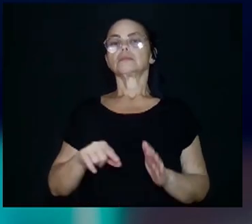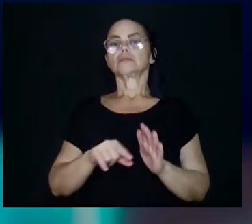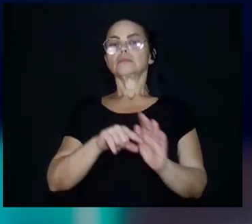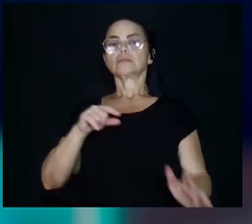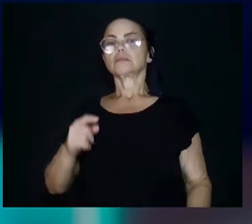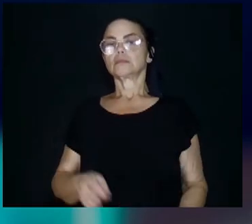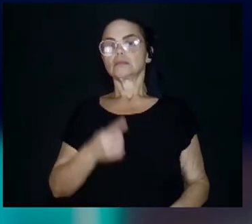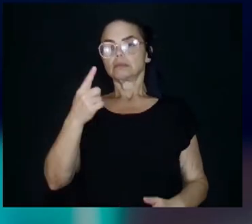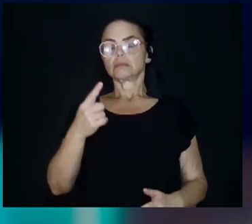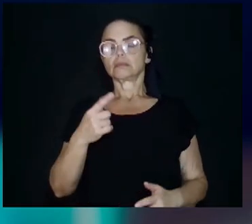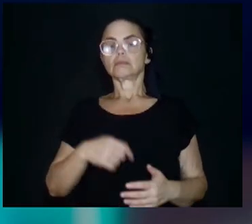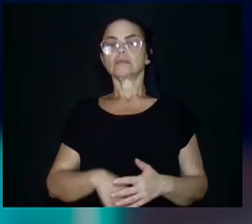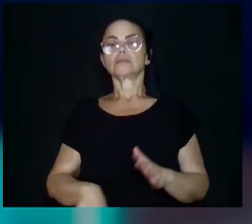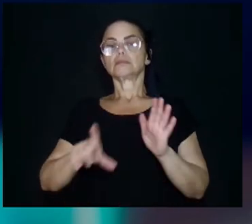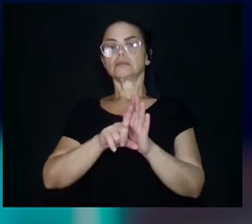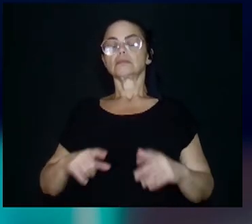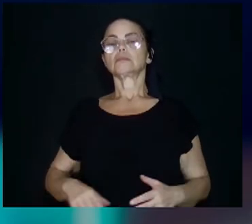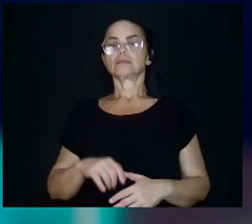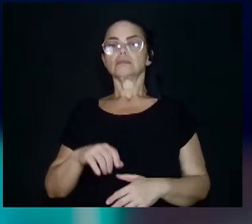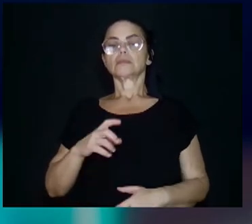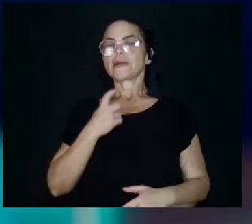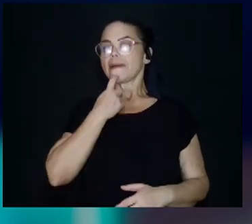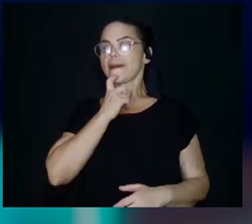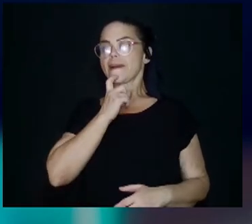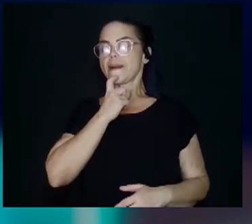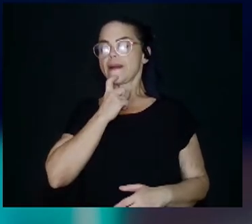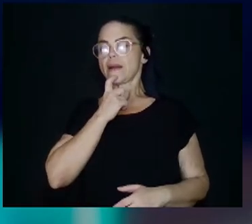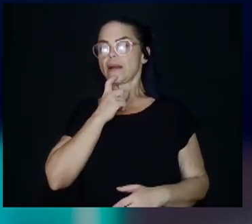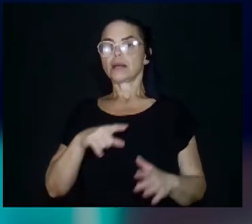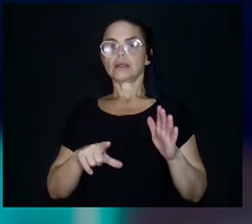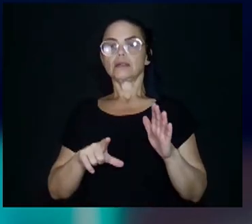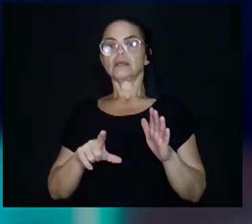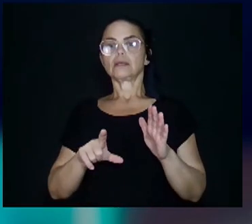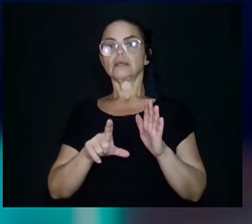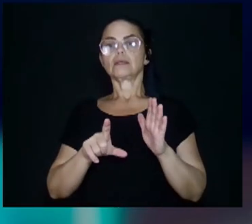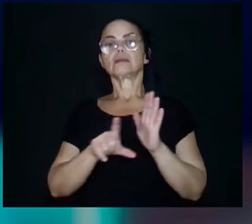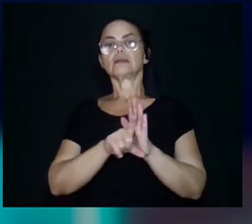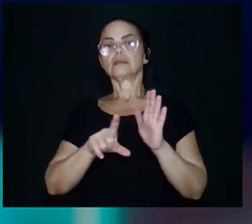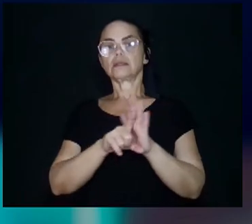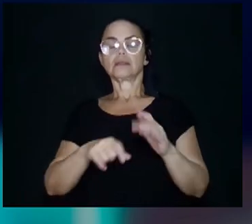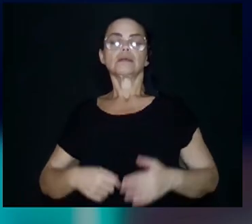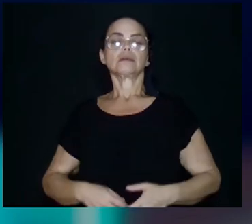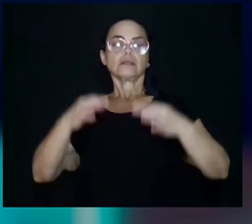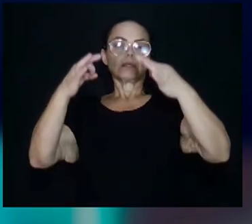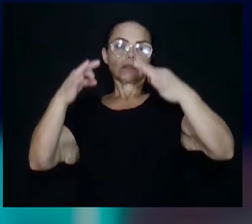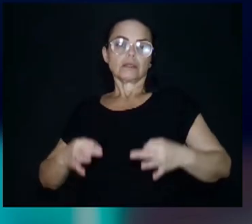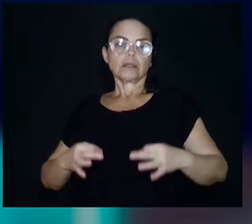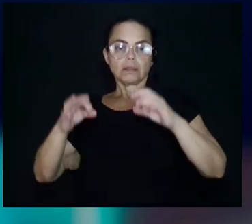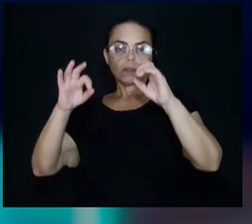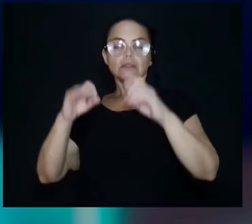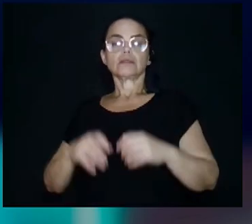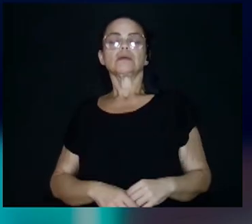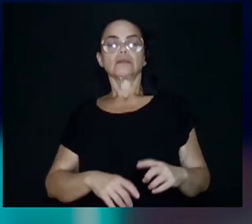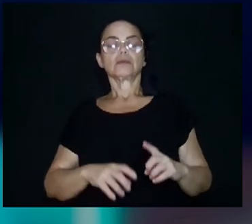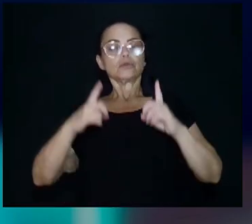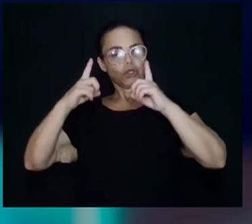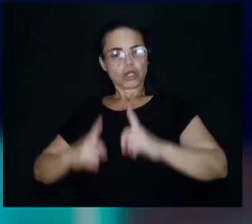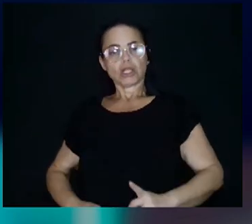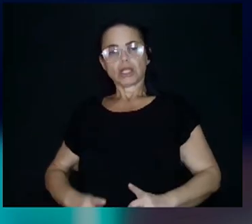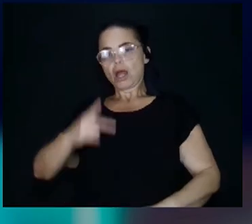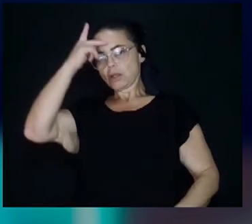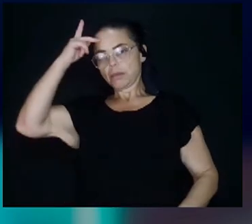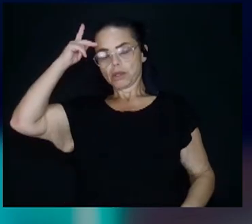Campinas, que diz que a lei é regida pelo princípio da dignidade da pessoa humana. Quem fez a primeira minuta, ainda